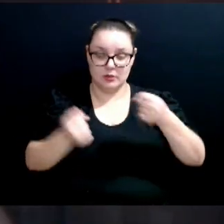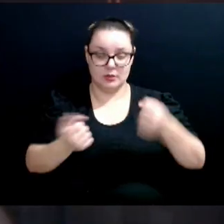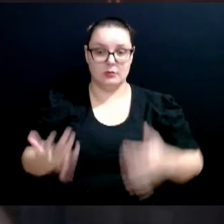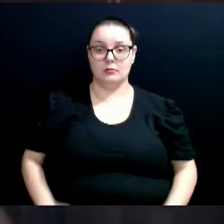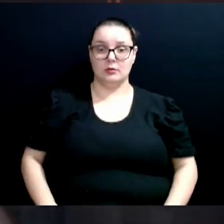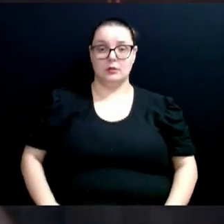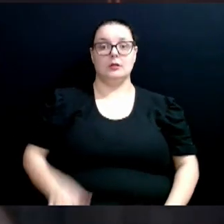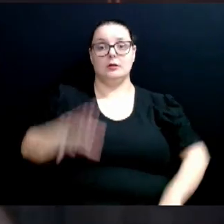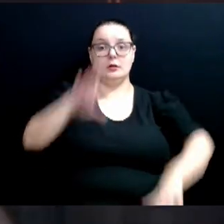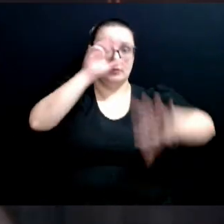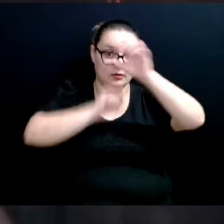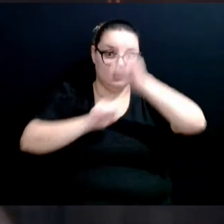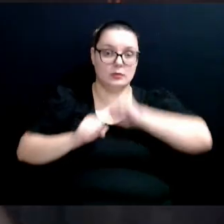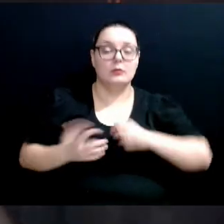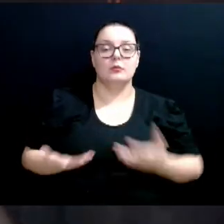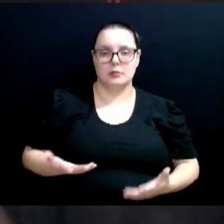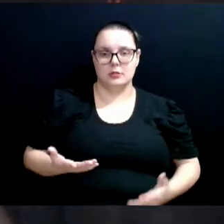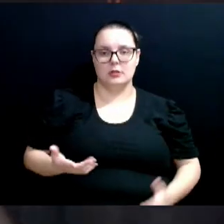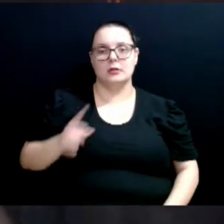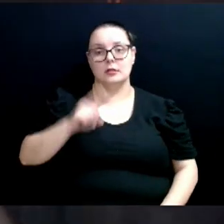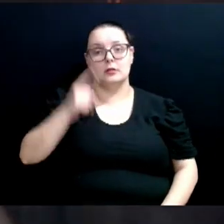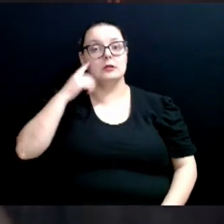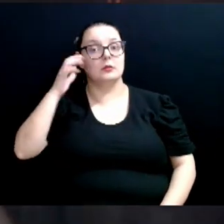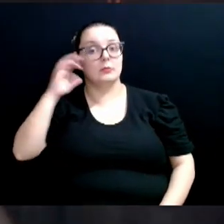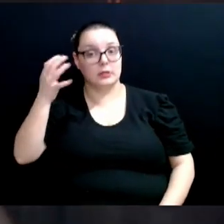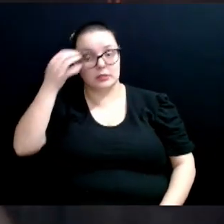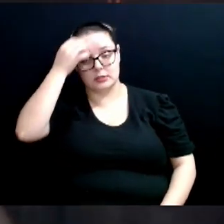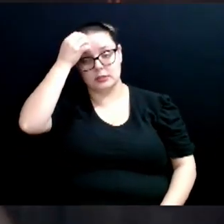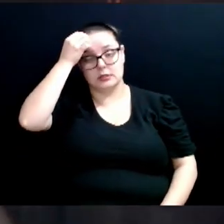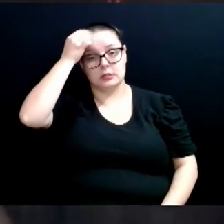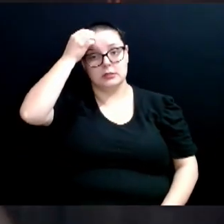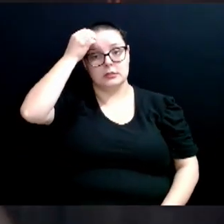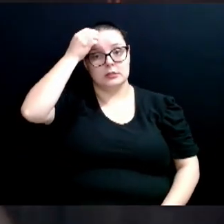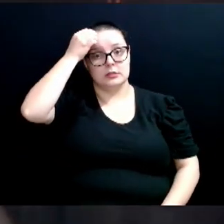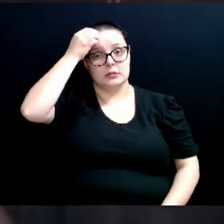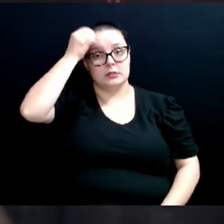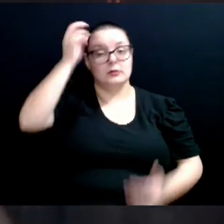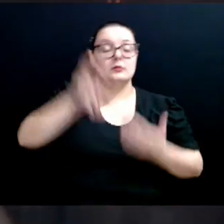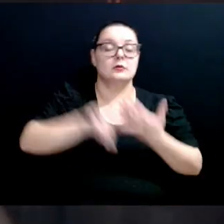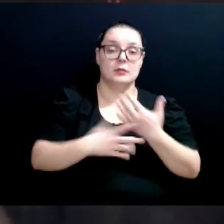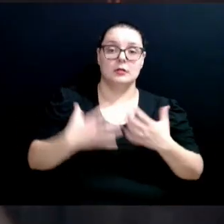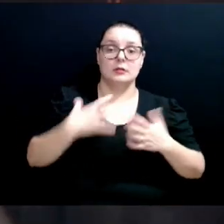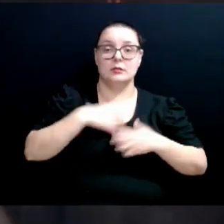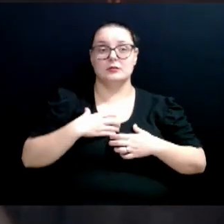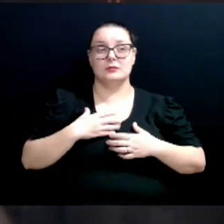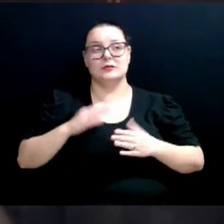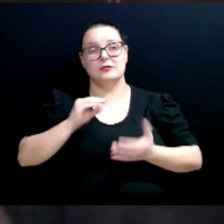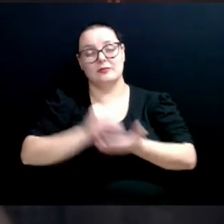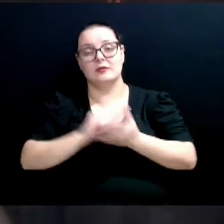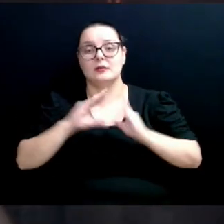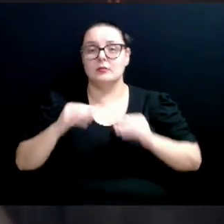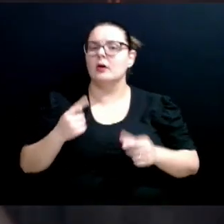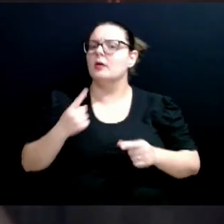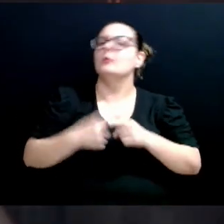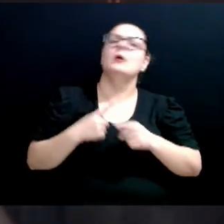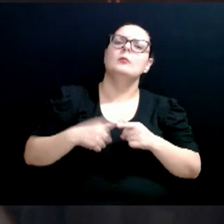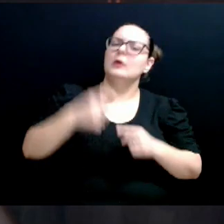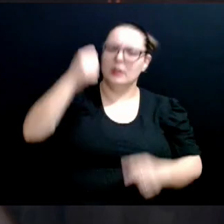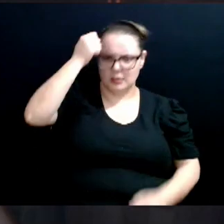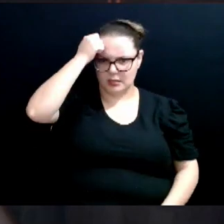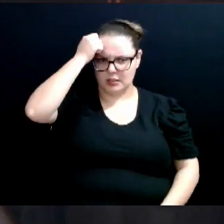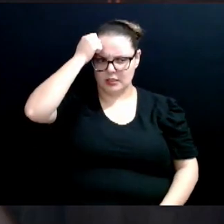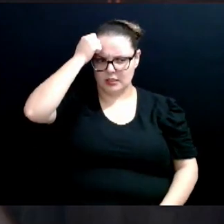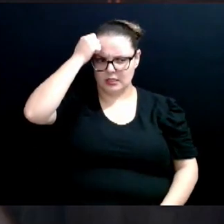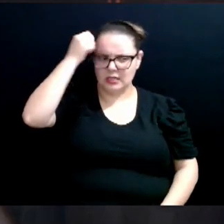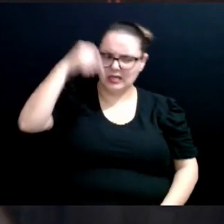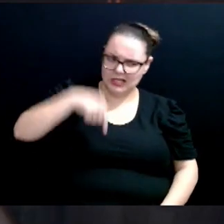fazer já sem ter que pensar, vai gerar alguns sentimentos desconfortáveis. Mas por que da culpa? Ela cabe aqui, né?